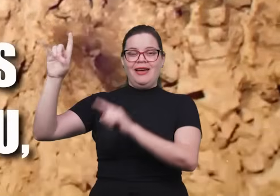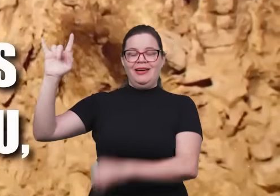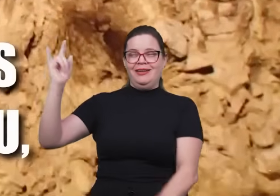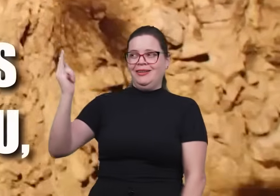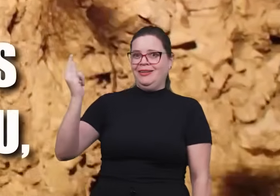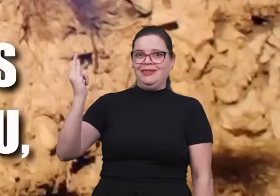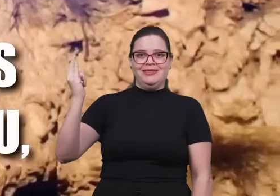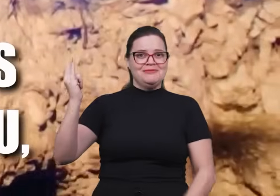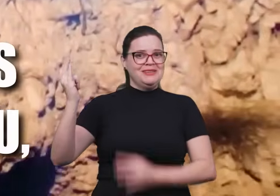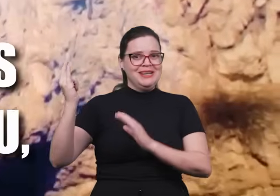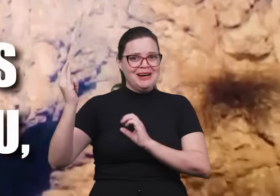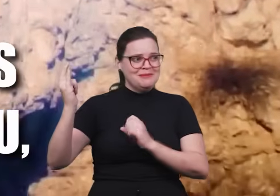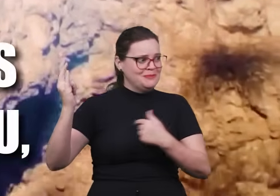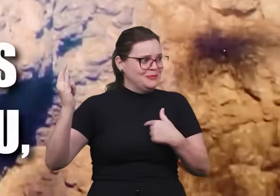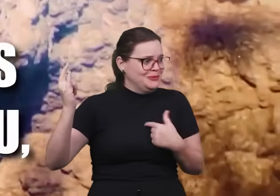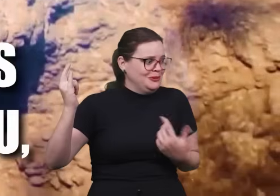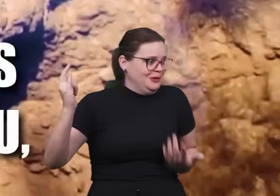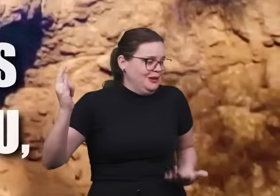a mim se